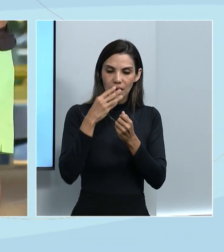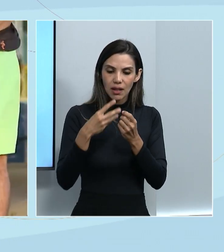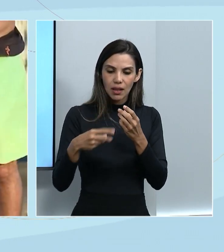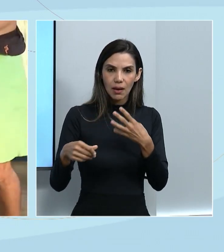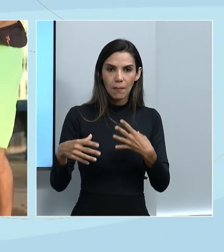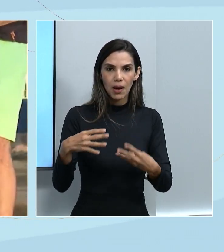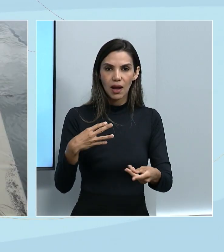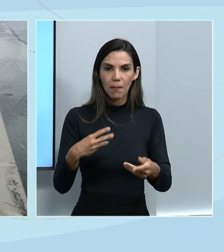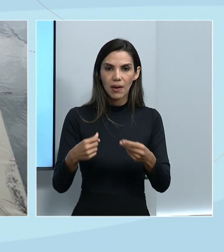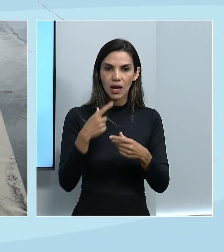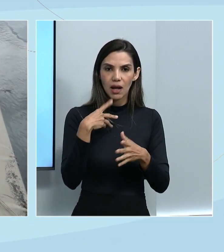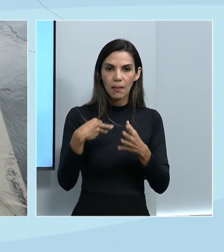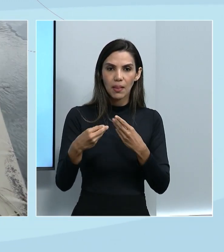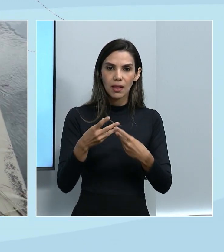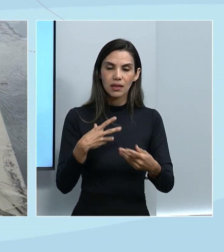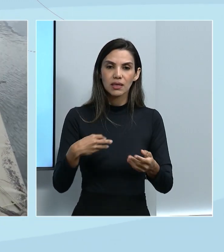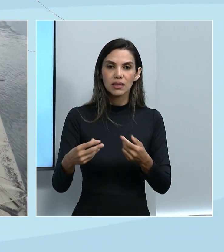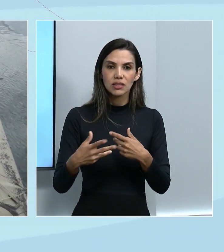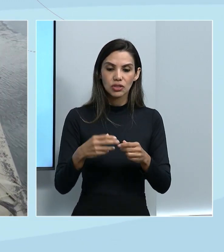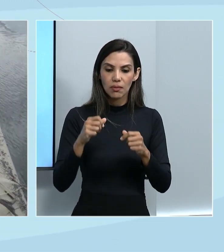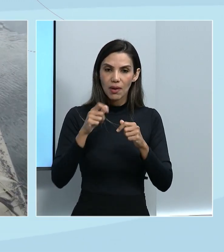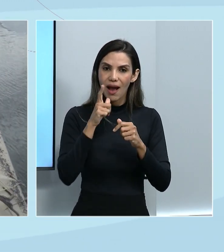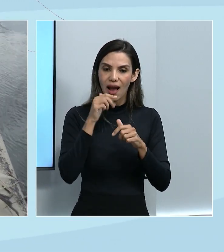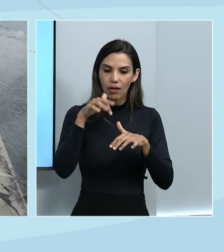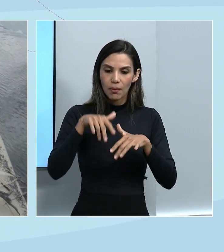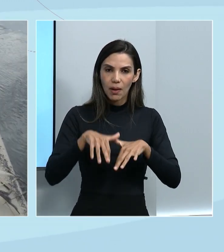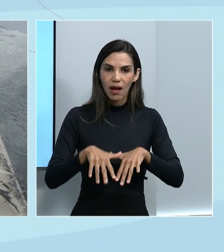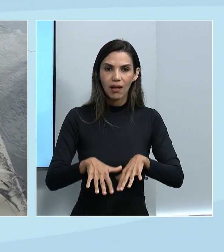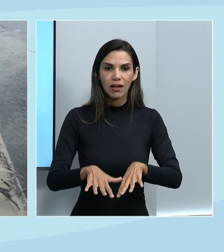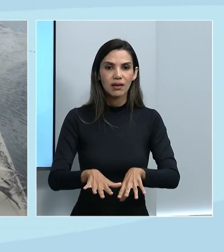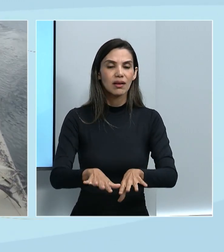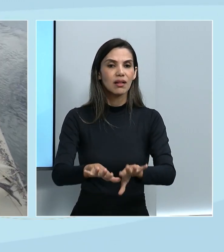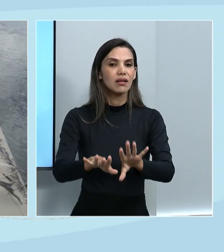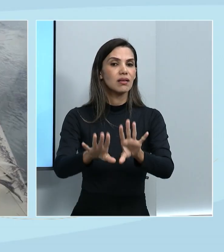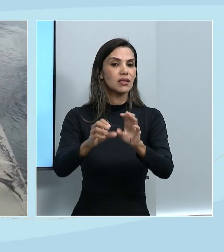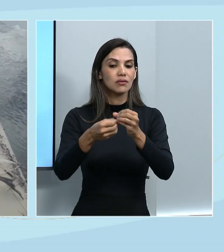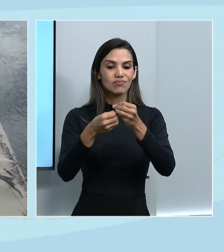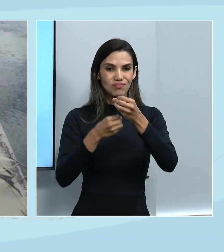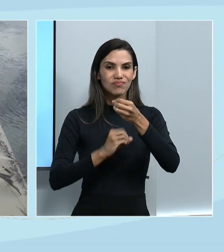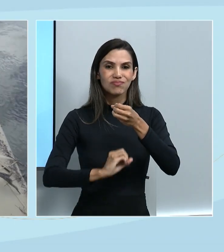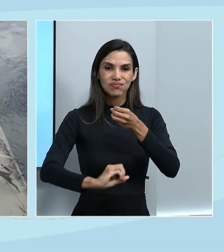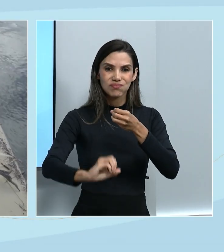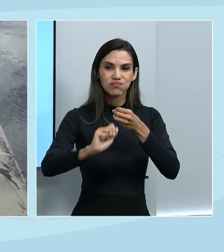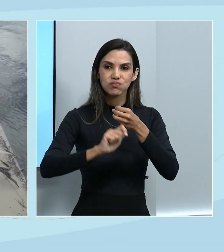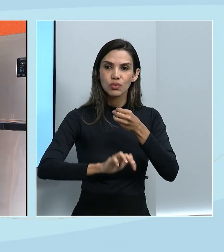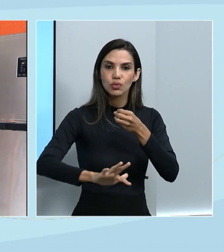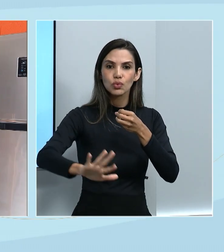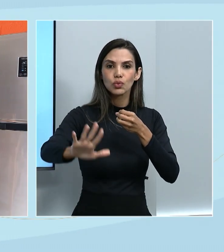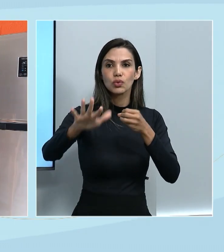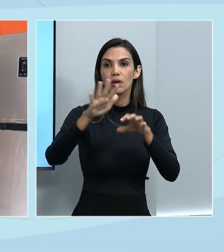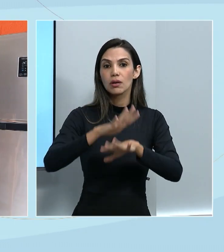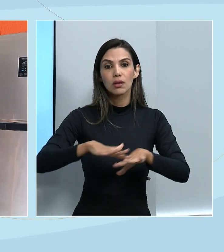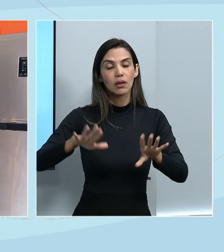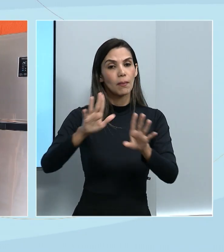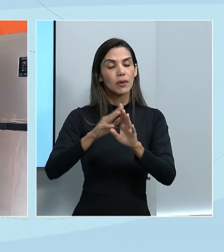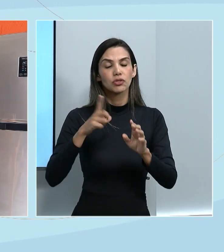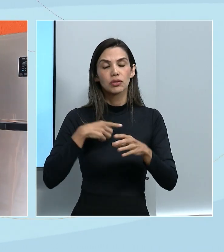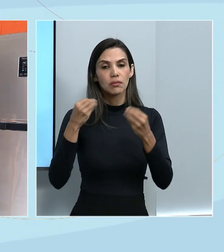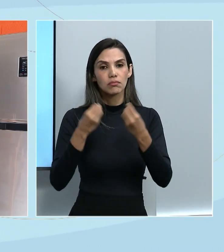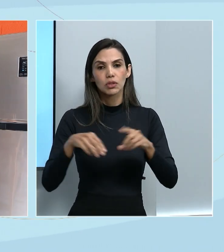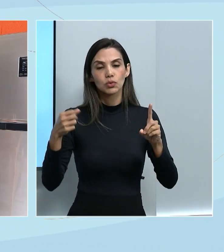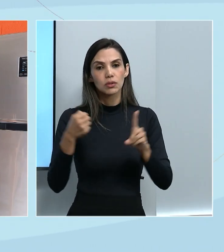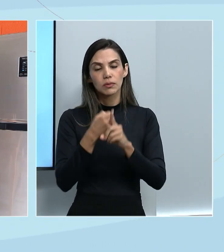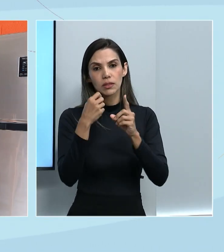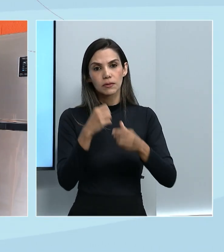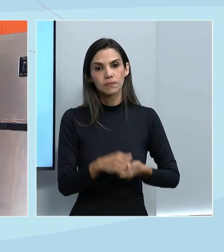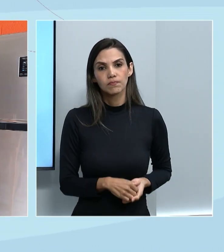partículas de plástico que vão ganhar as águas e vão ganhar os rios, vão contaminar o ambiente, né? Os pesquisadores ainda não